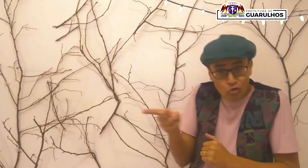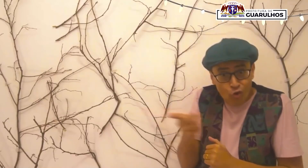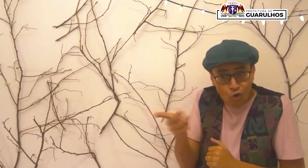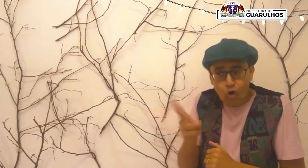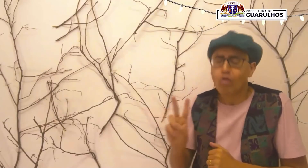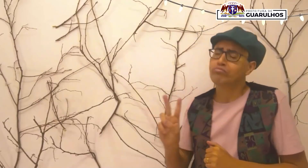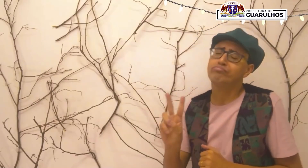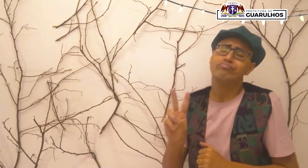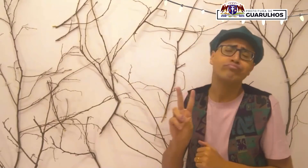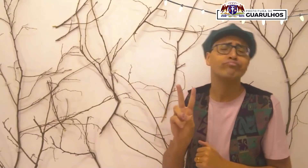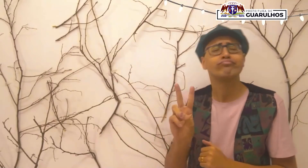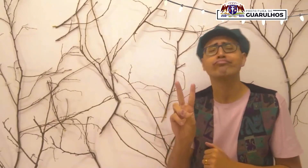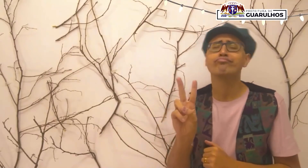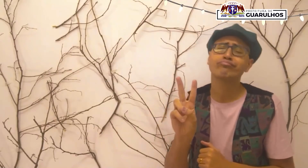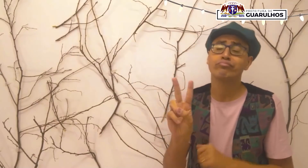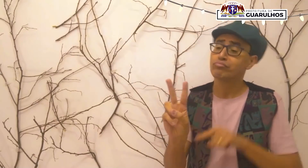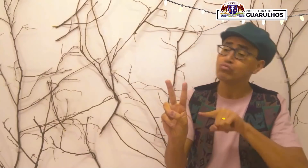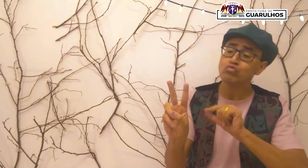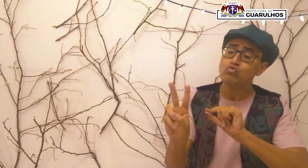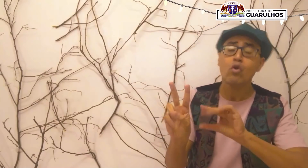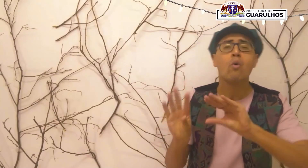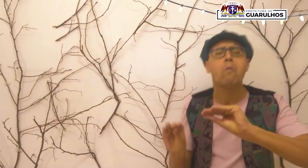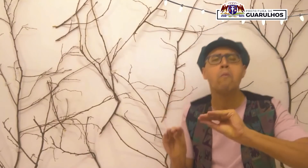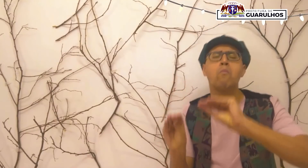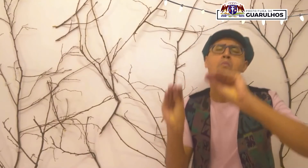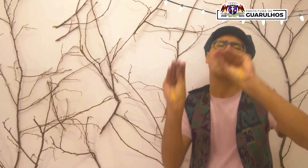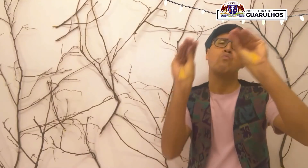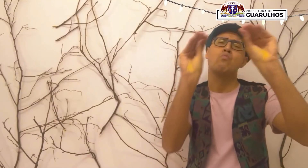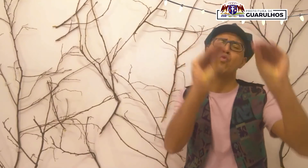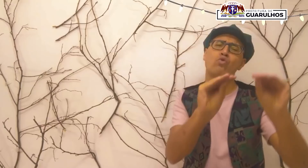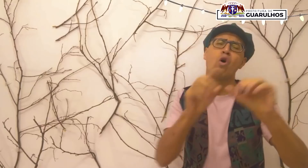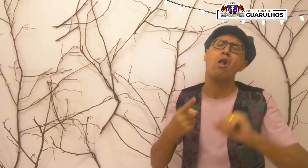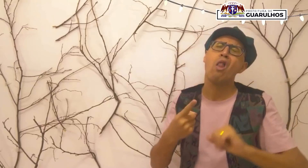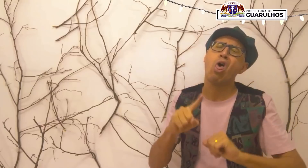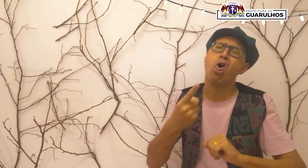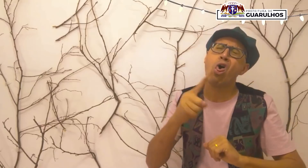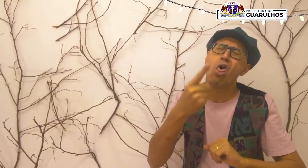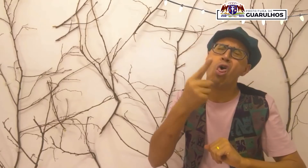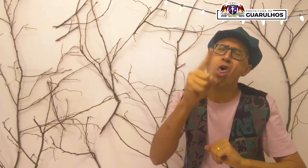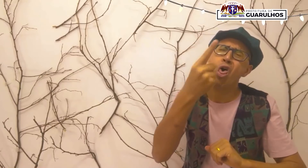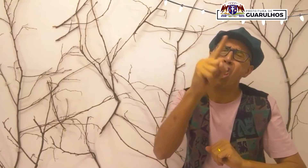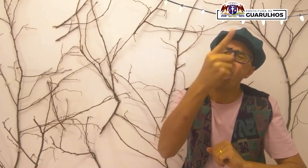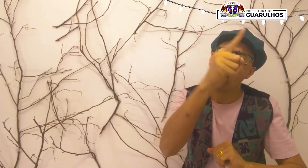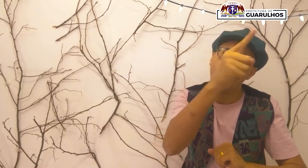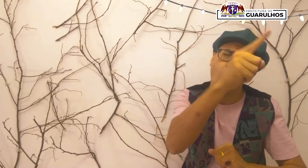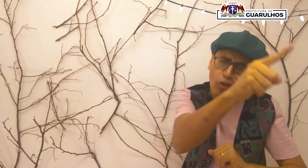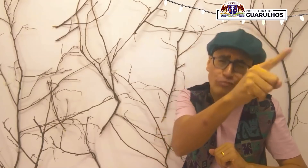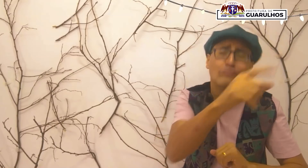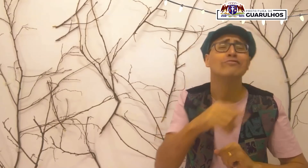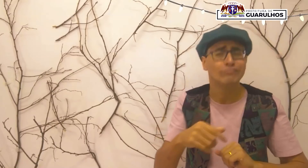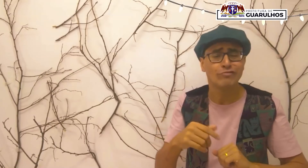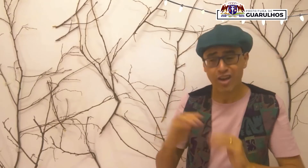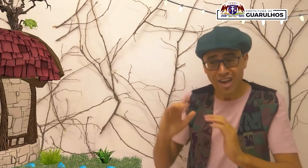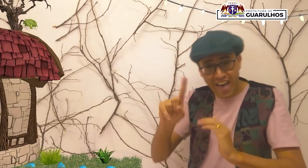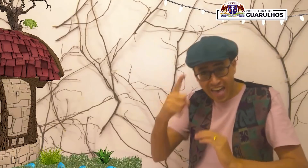os dois se mudaram para bem longe.